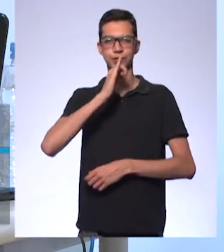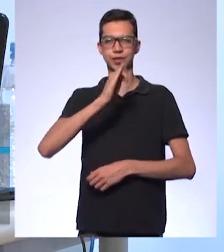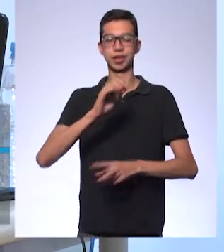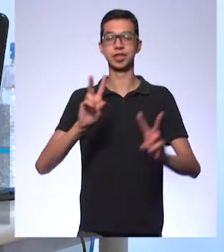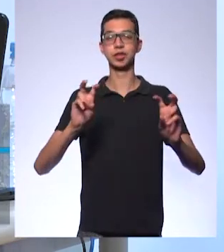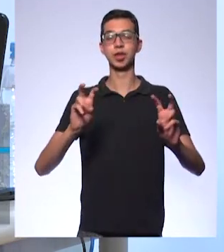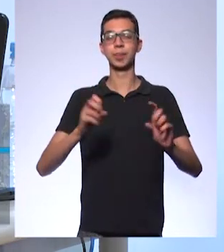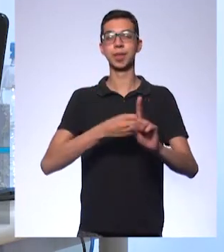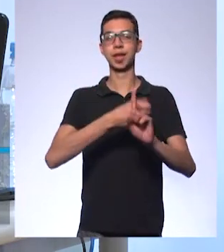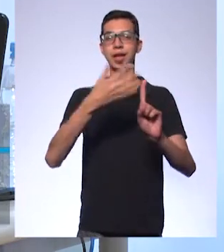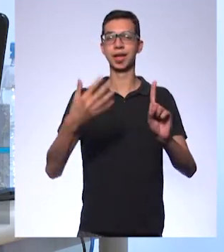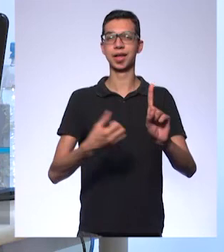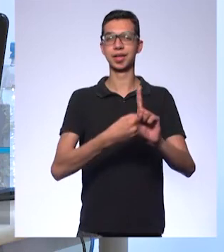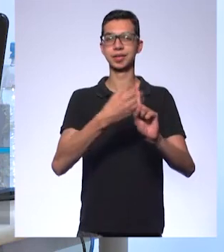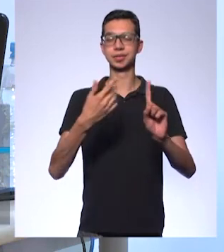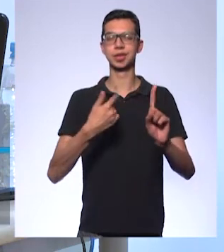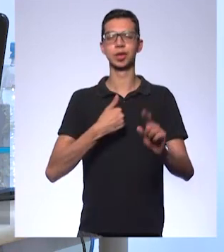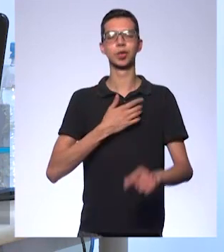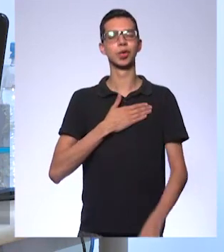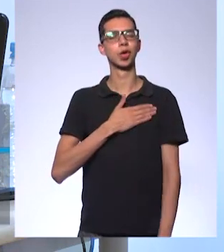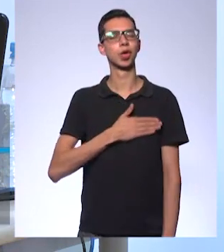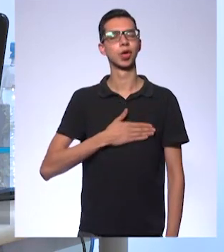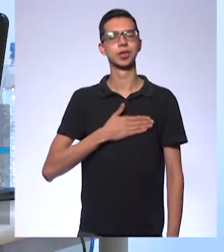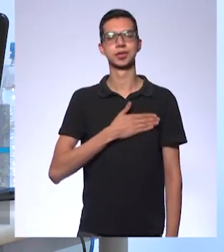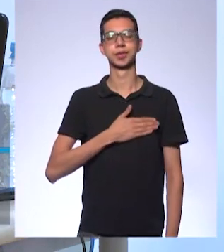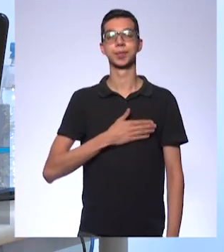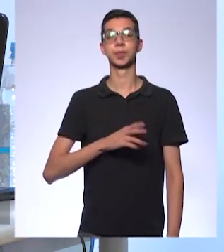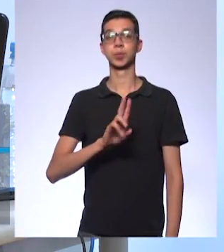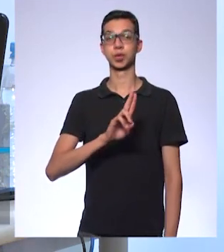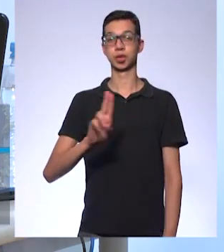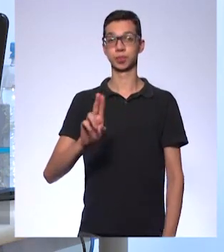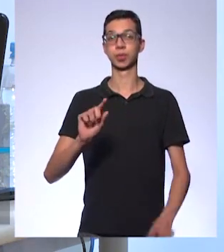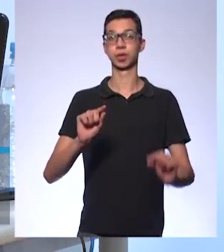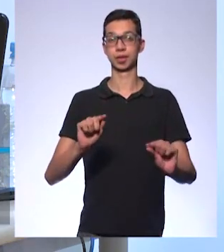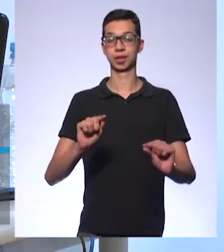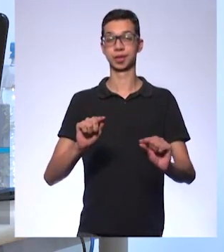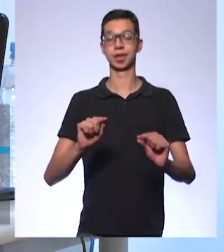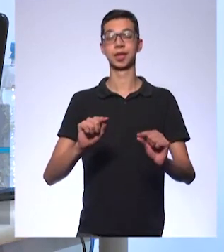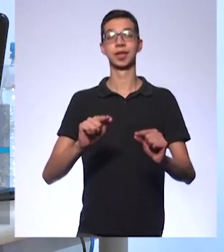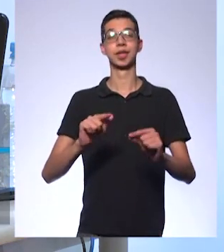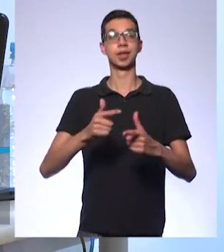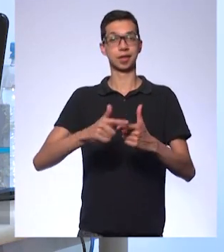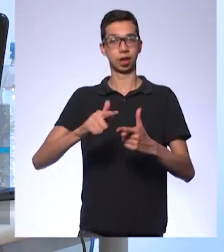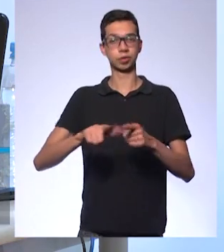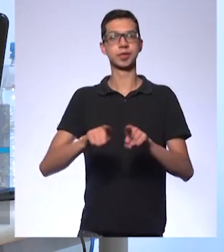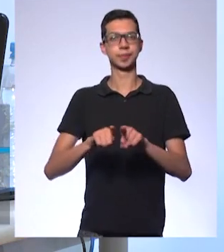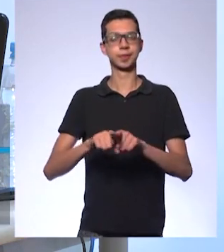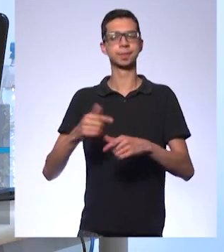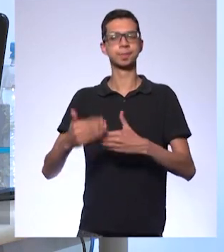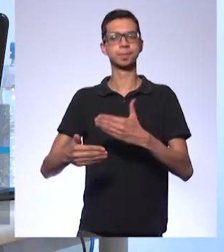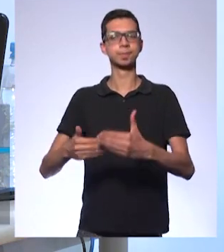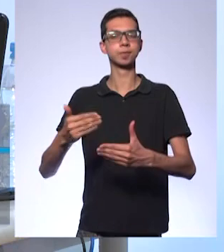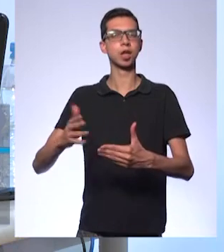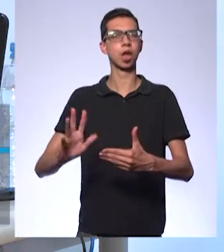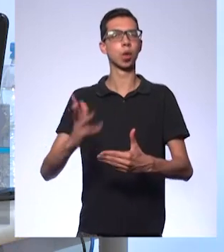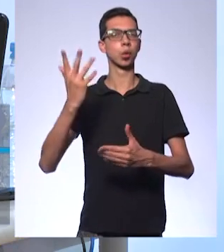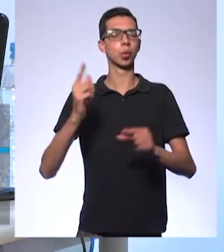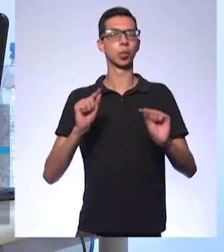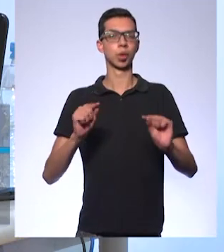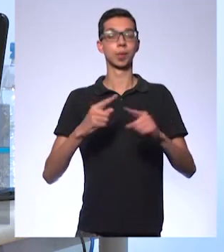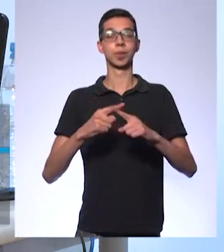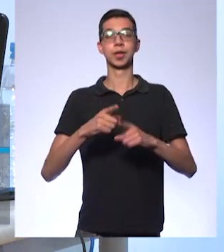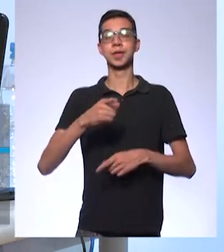tipo favorito de argumento é o de causa e consequência? Porque o de causa e consequência é aquele que você consegue melhor convencer